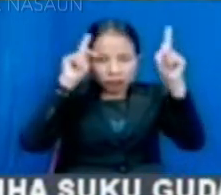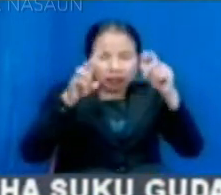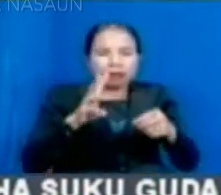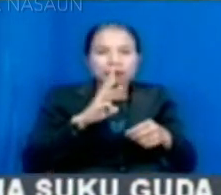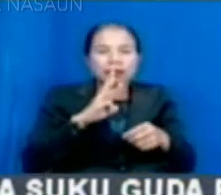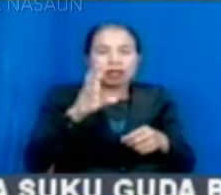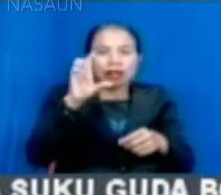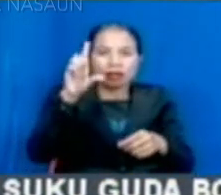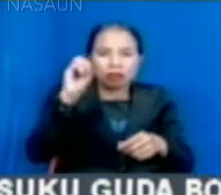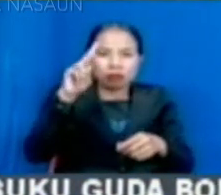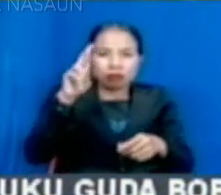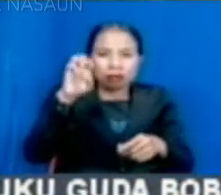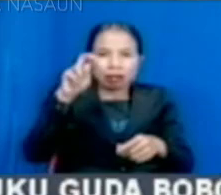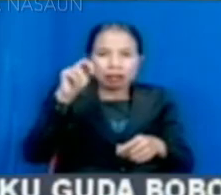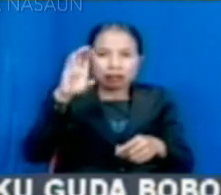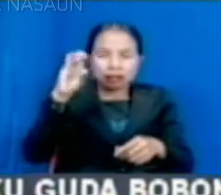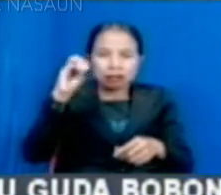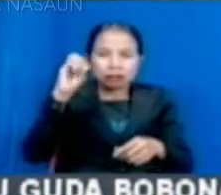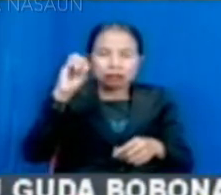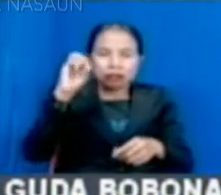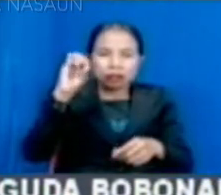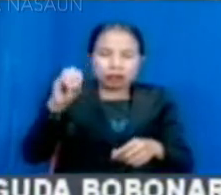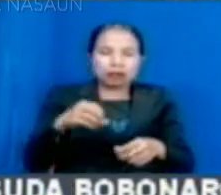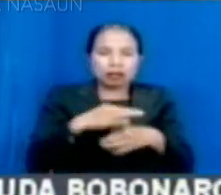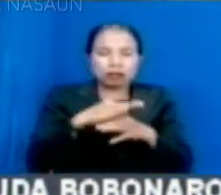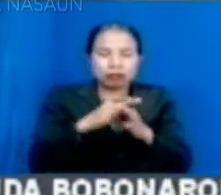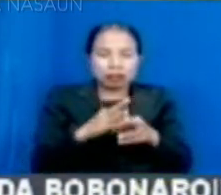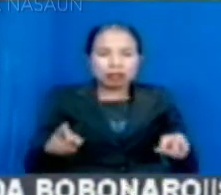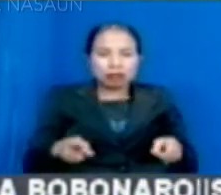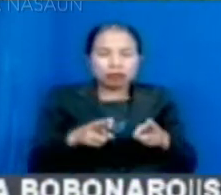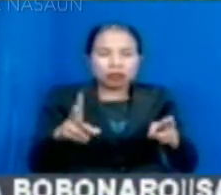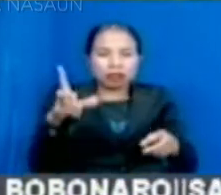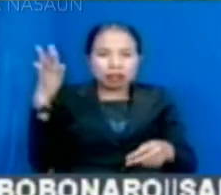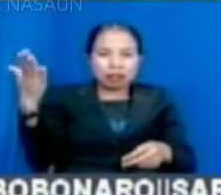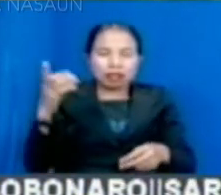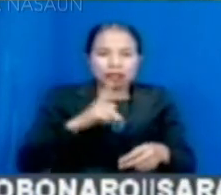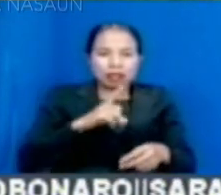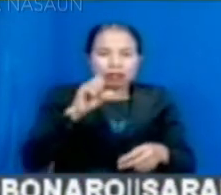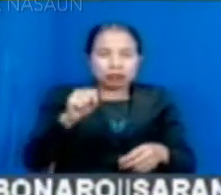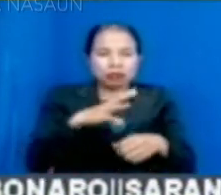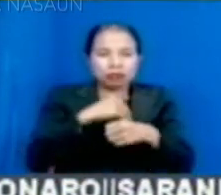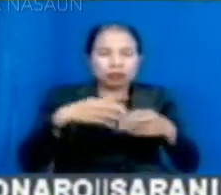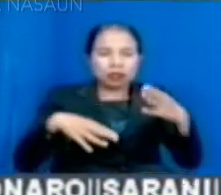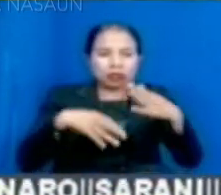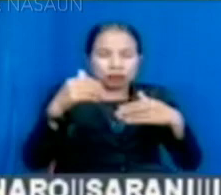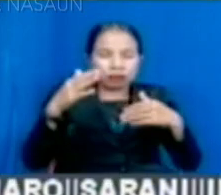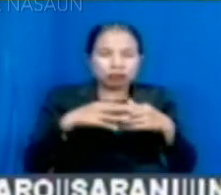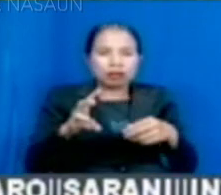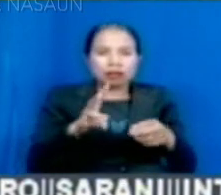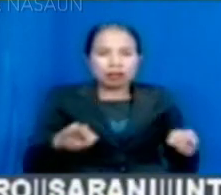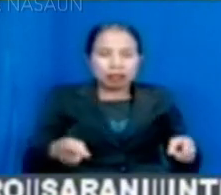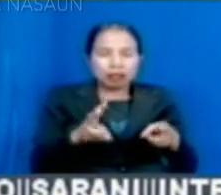Lorenzo Fernandez recomenda ao governo ato normaliza mota e relarisula no mos construir irrigação.